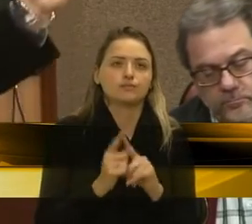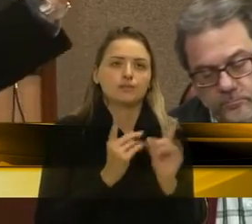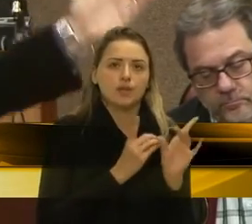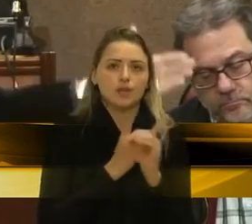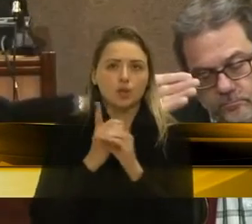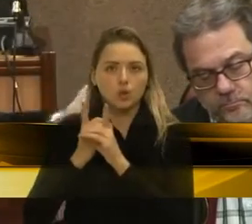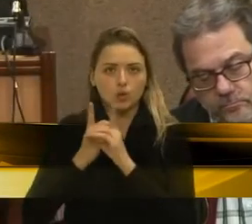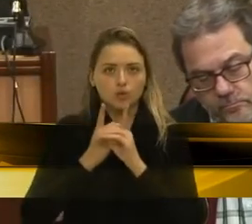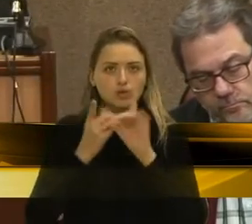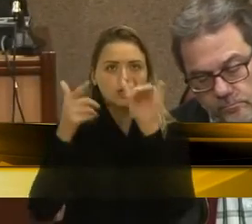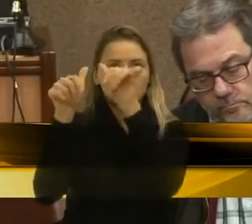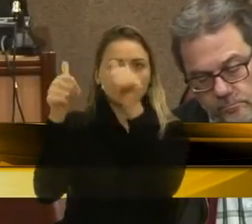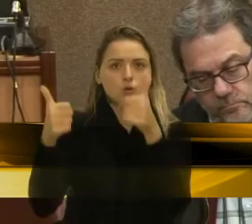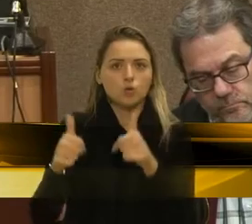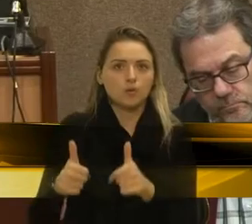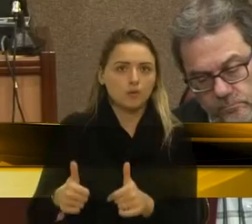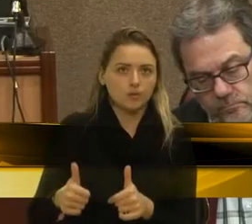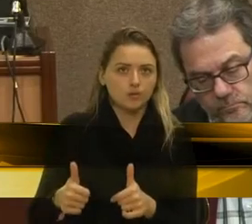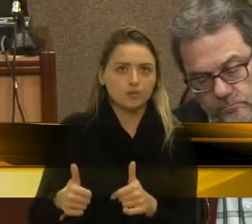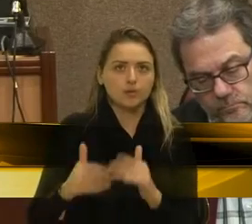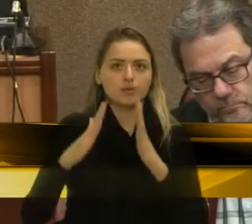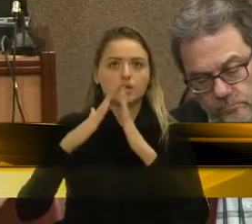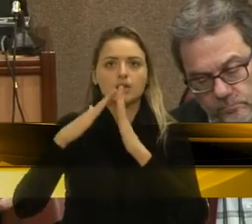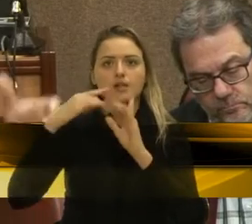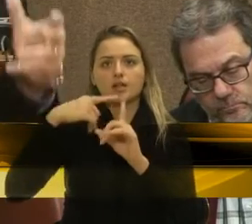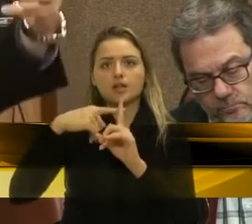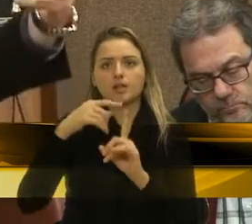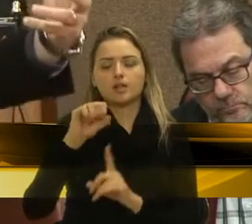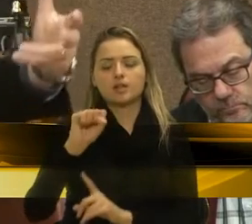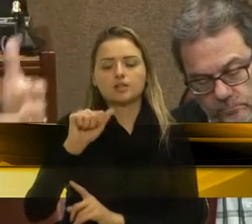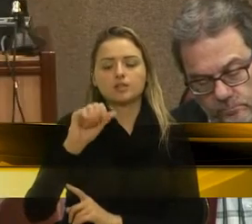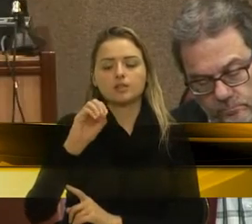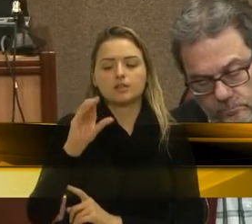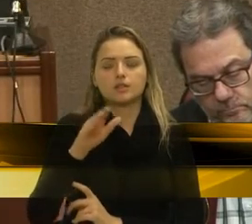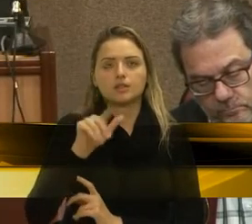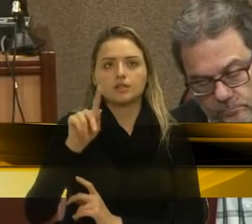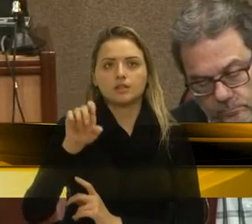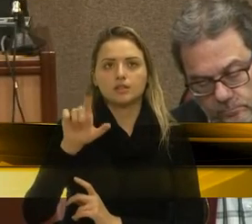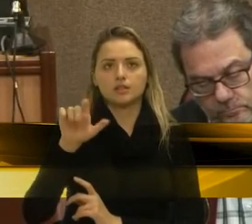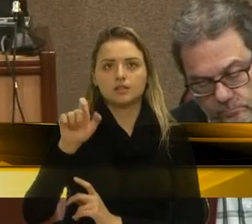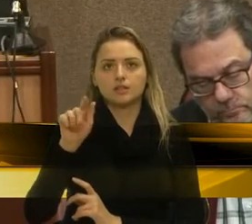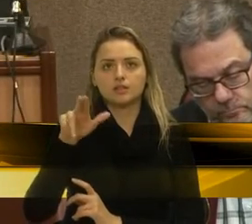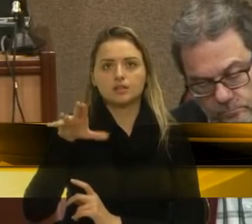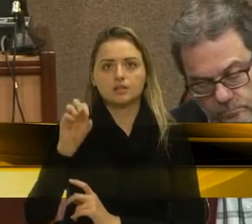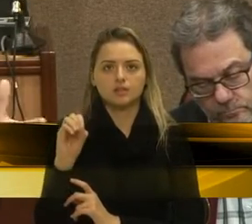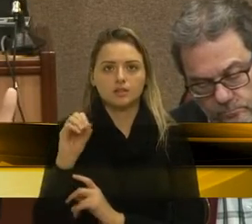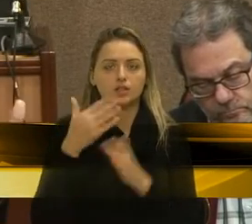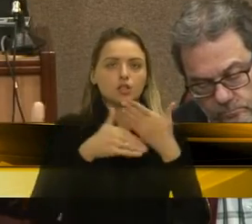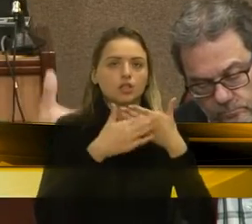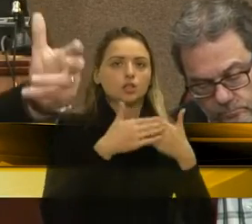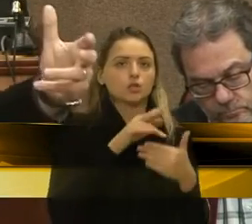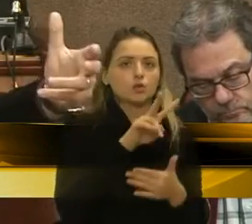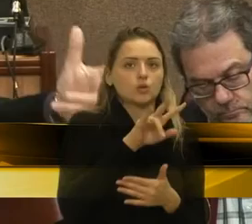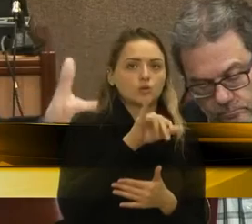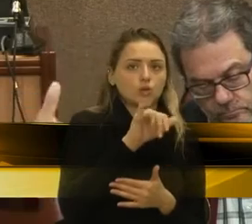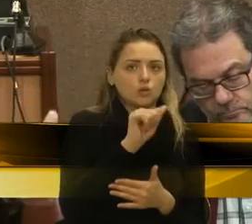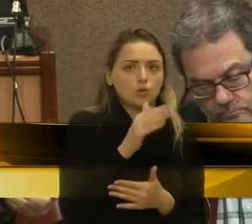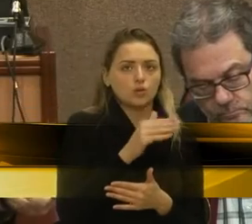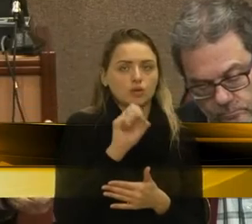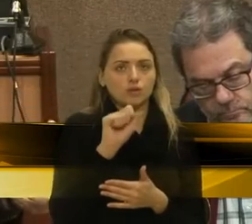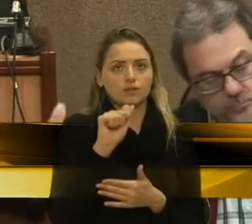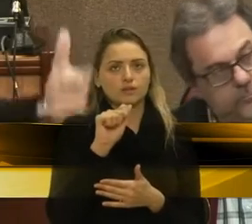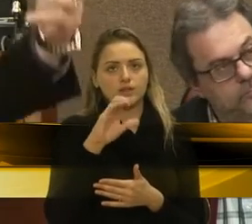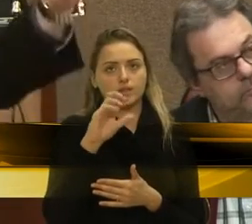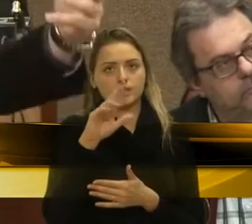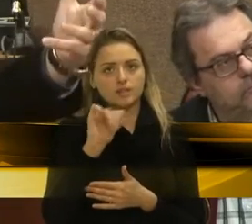grande monumento chamado Igreja de São Pellegrino, uma das estações da Via Sacra, onde, segundo reza a